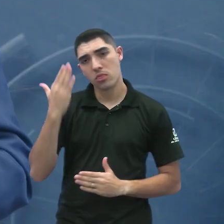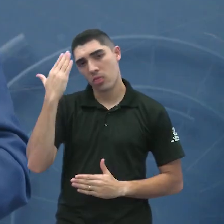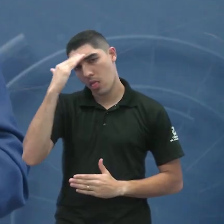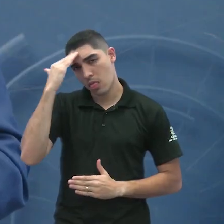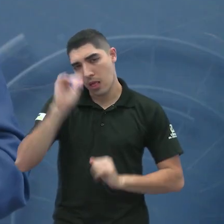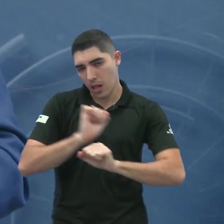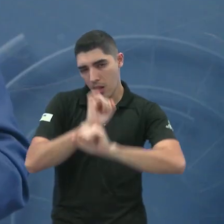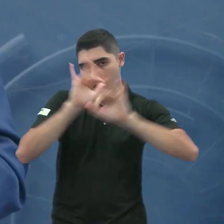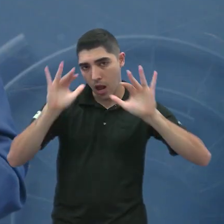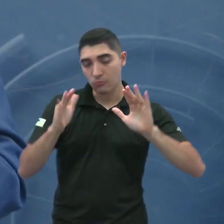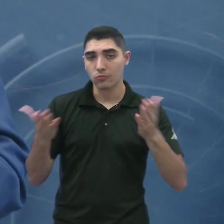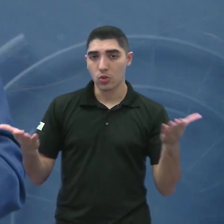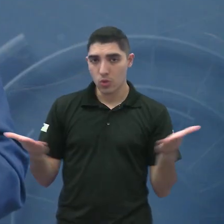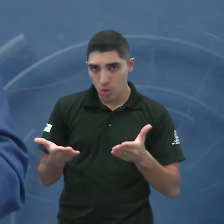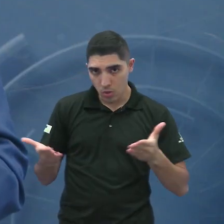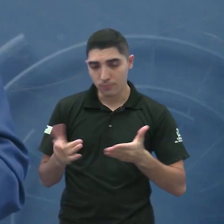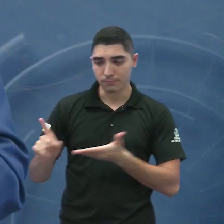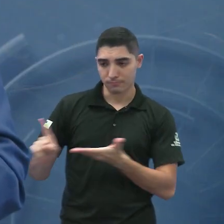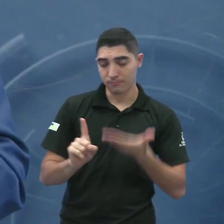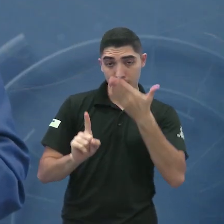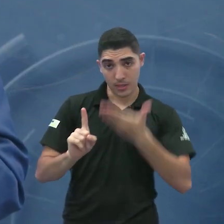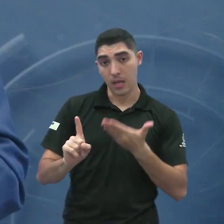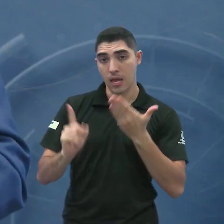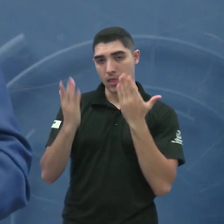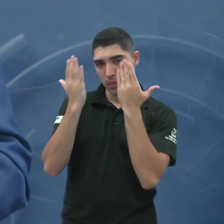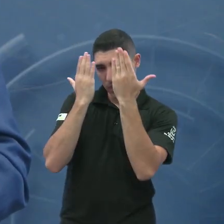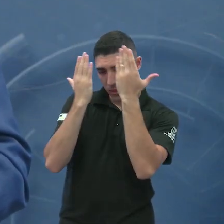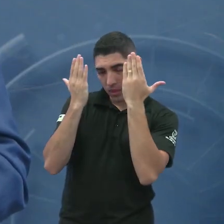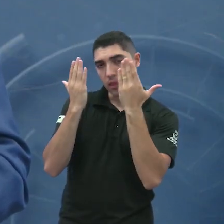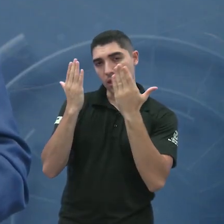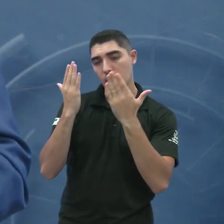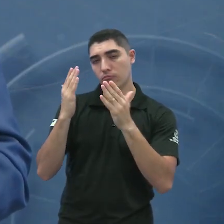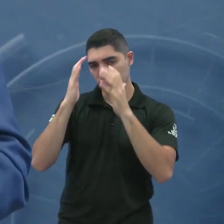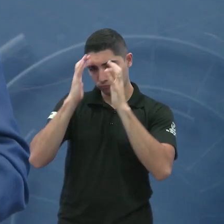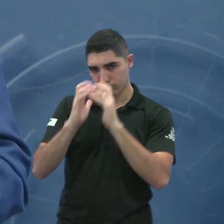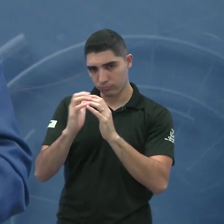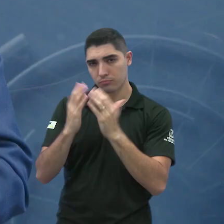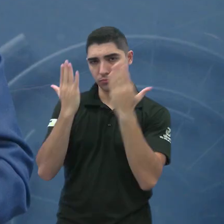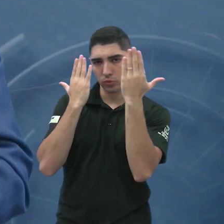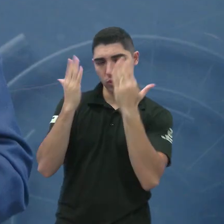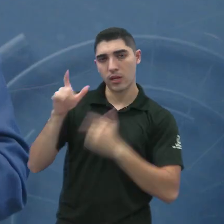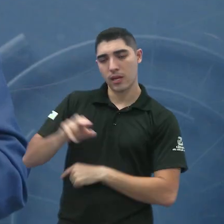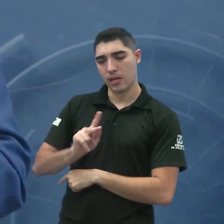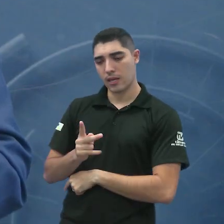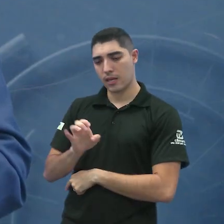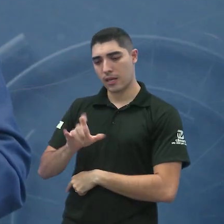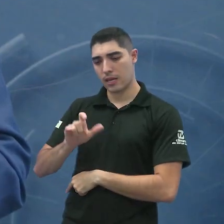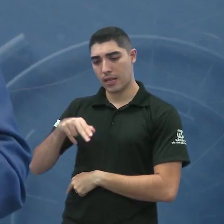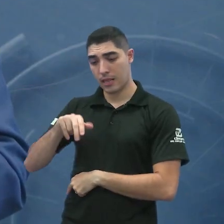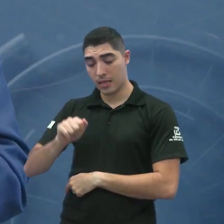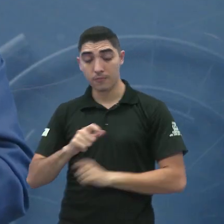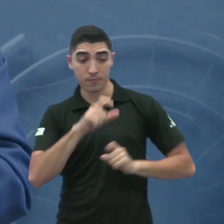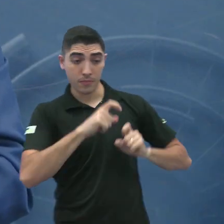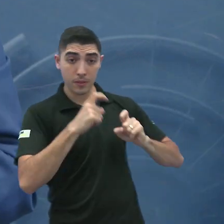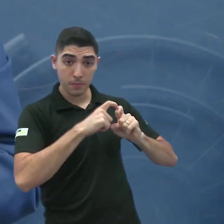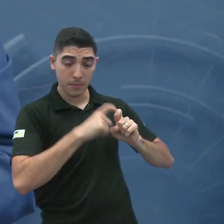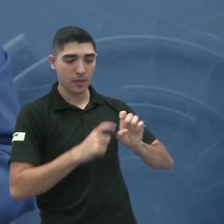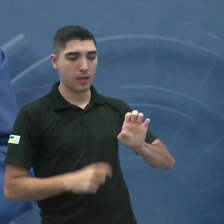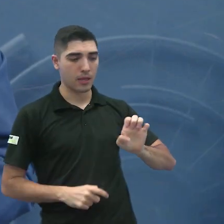cenário, nós recebemos a neuropsicóloga Helena Milari e o doutor